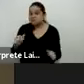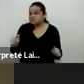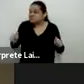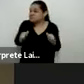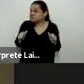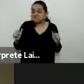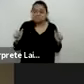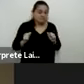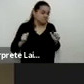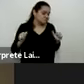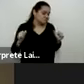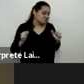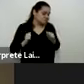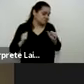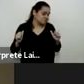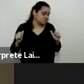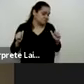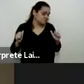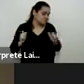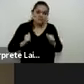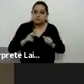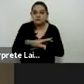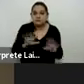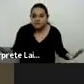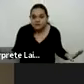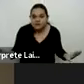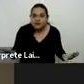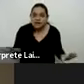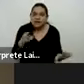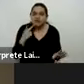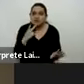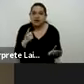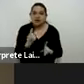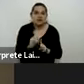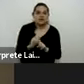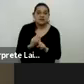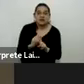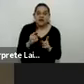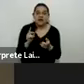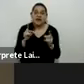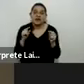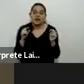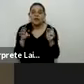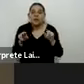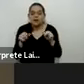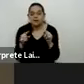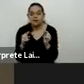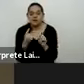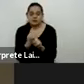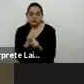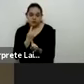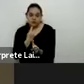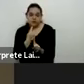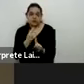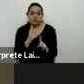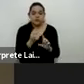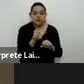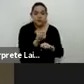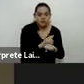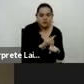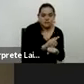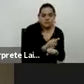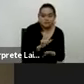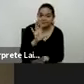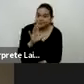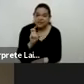administrar essa falsa contradição entre isolamento e economia. Se tivesse havido uma gestão adequada,